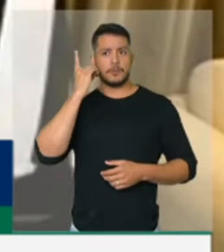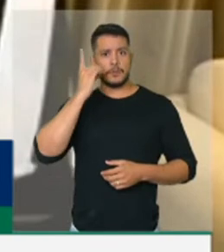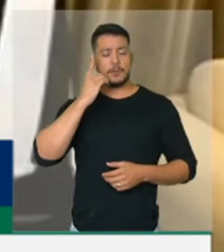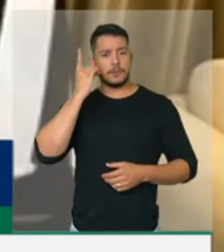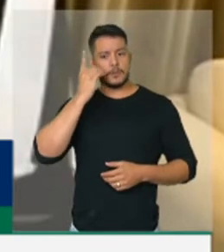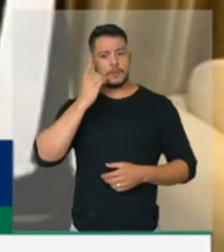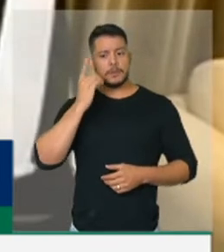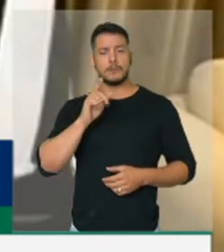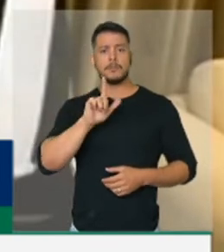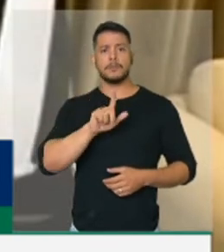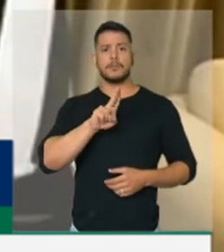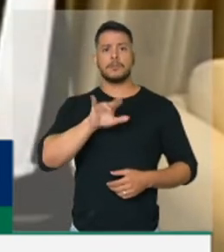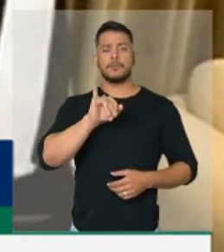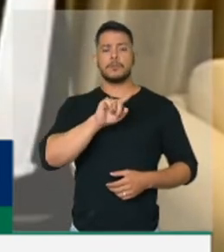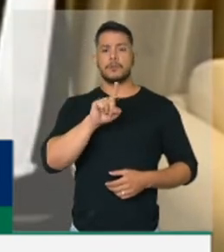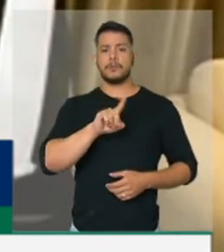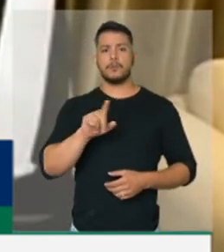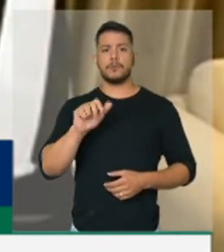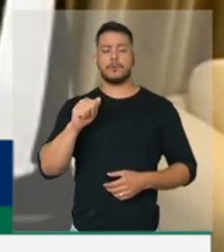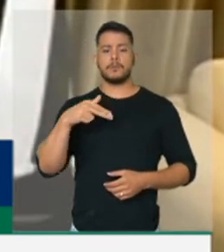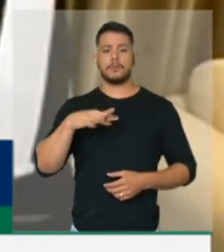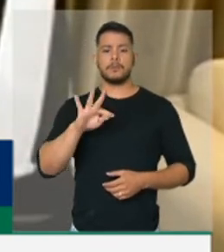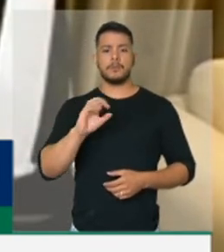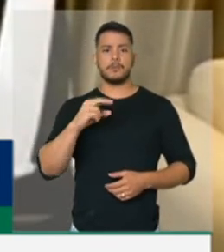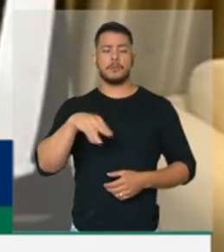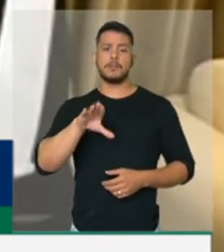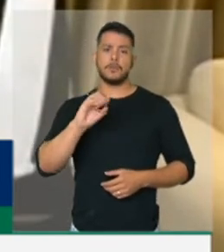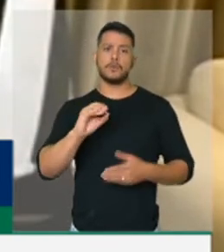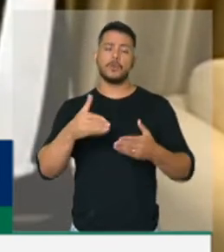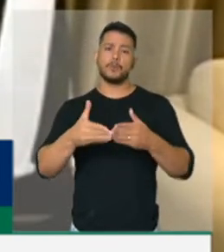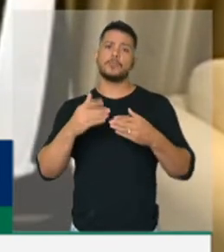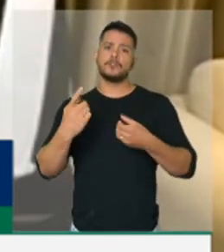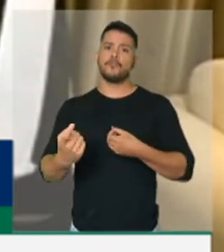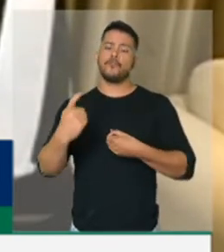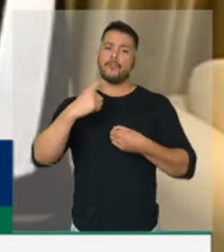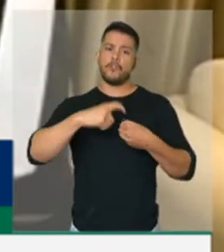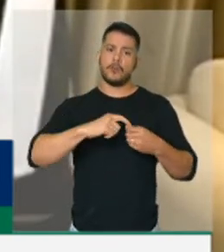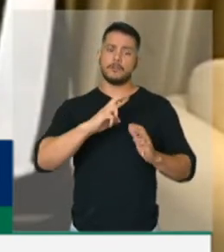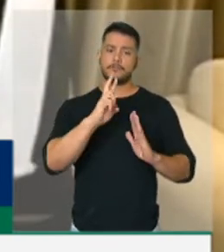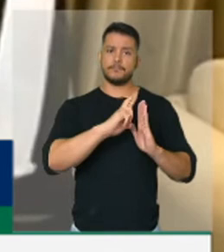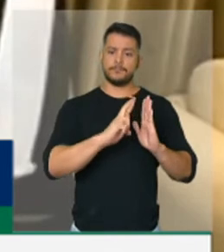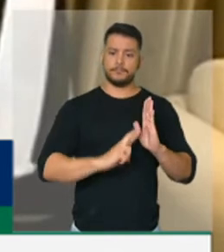presidente, deputado Luiz Antônio Teixeira Júnior, que fosse devolvida a relatoria do projeto